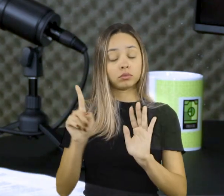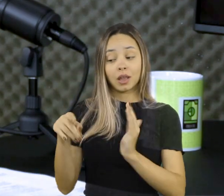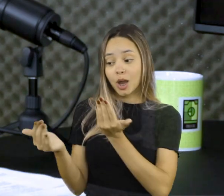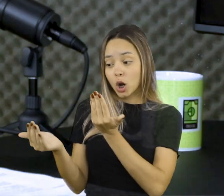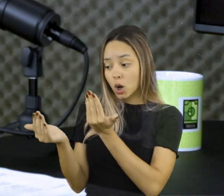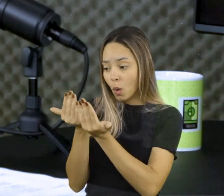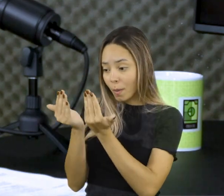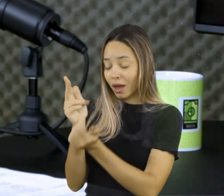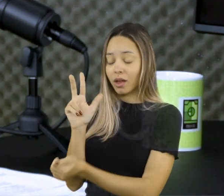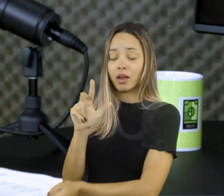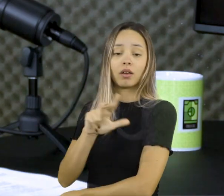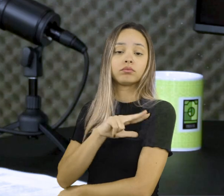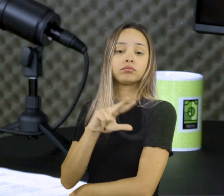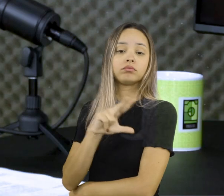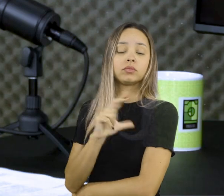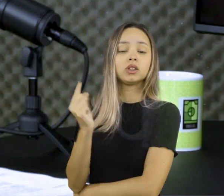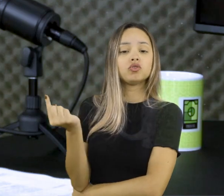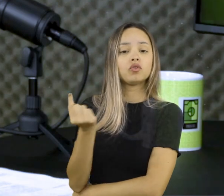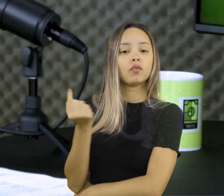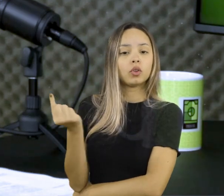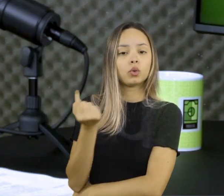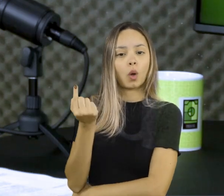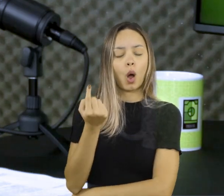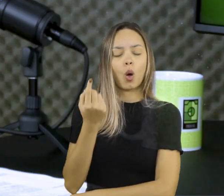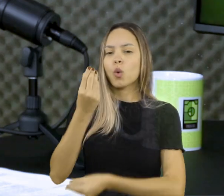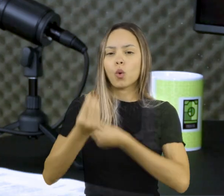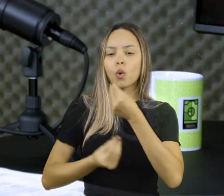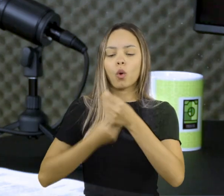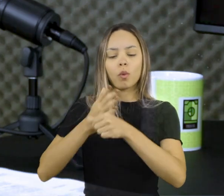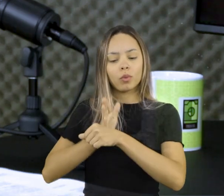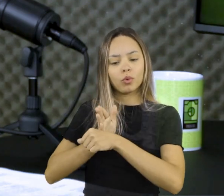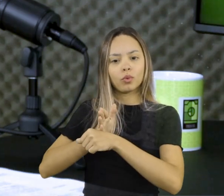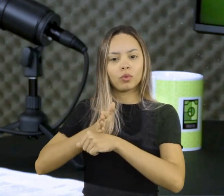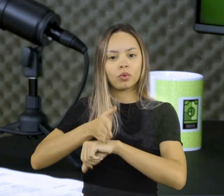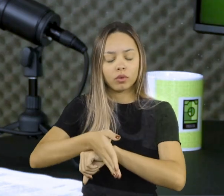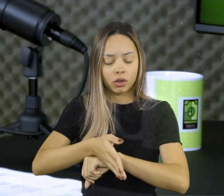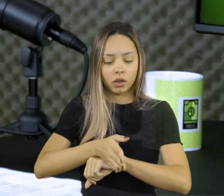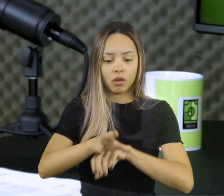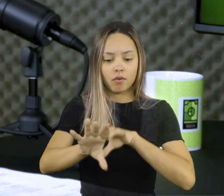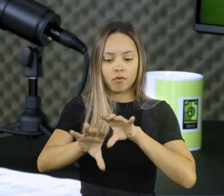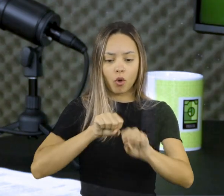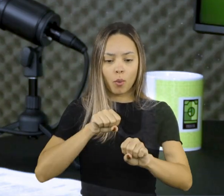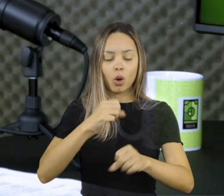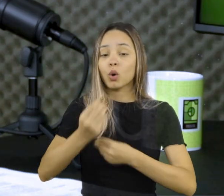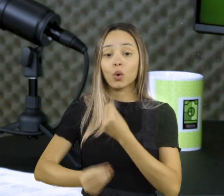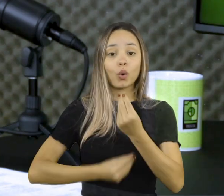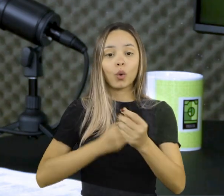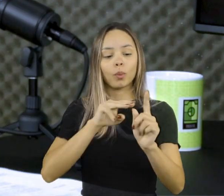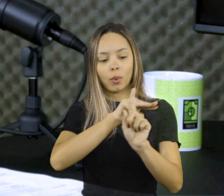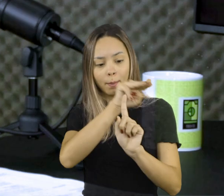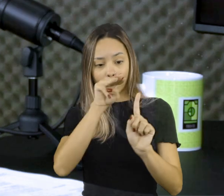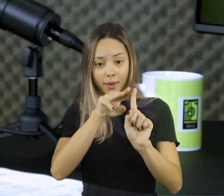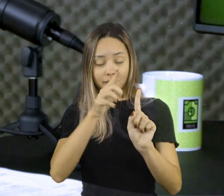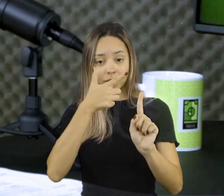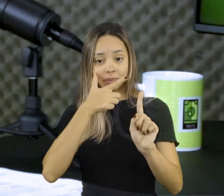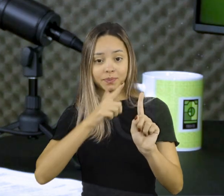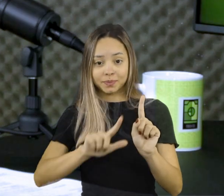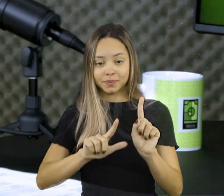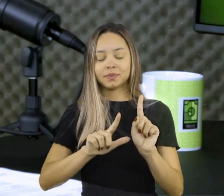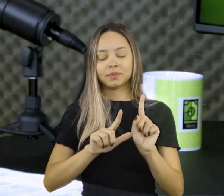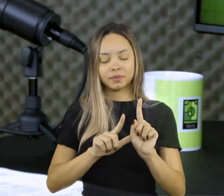mesmo, como ele chegou e como é que ele vai sair daquela terceira série, com metas reais, com